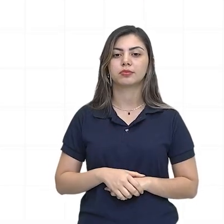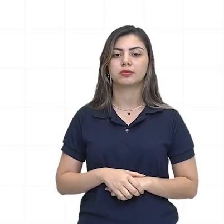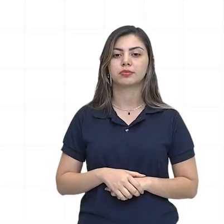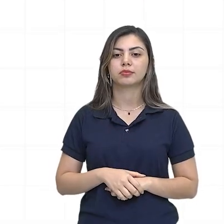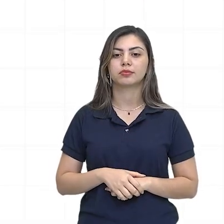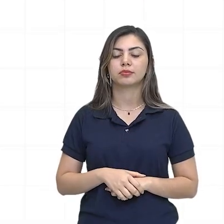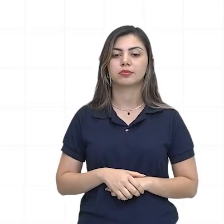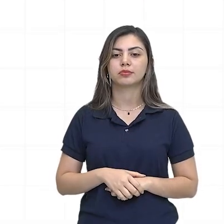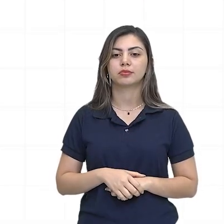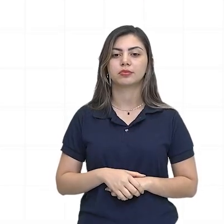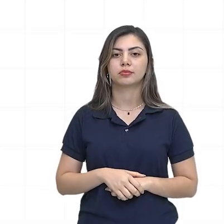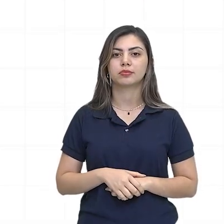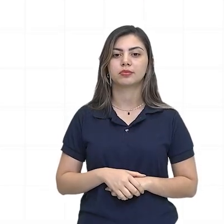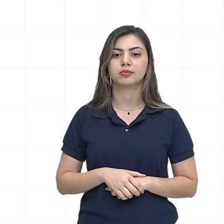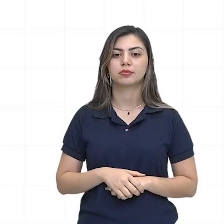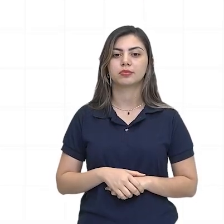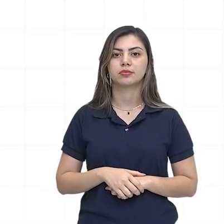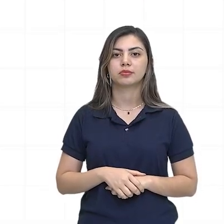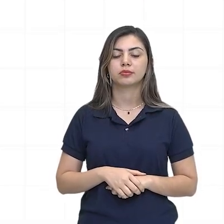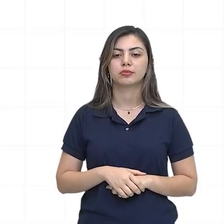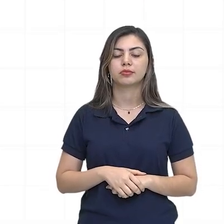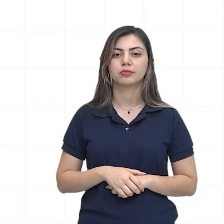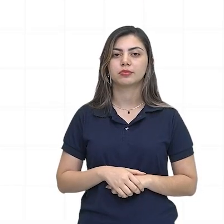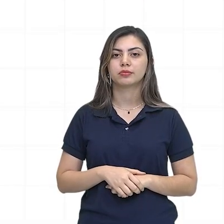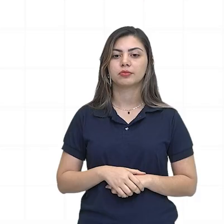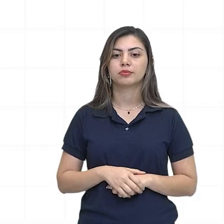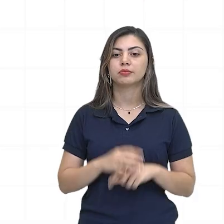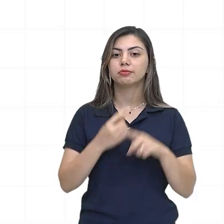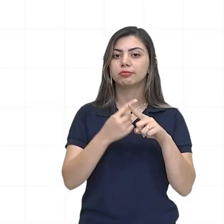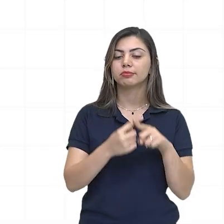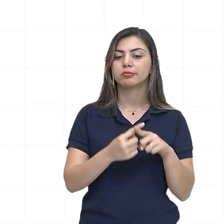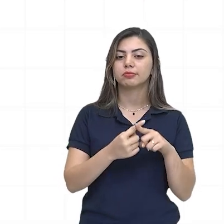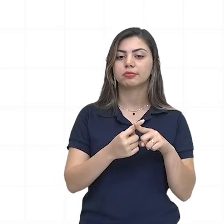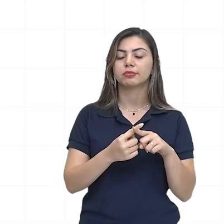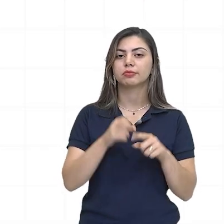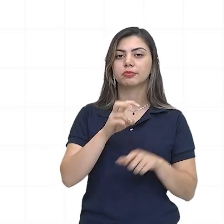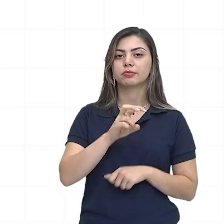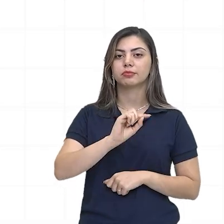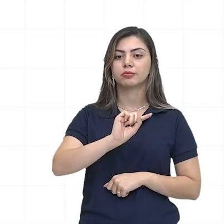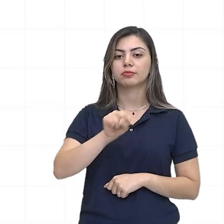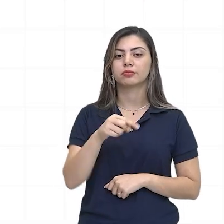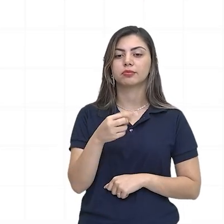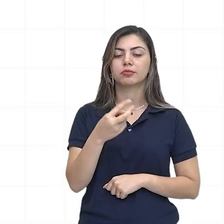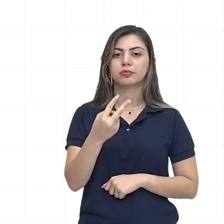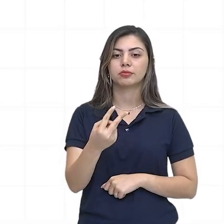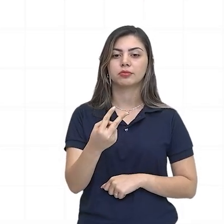vezes 5,2, né? Esse é o segundo, vezes